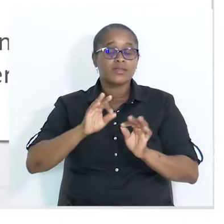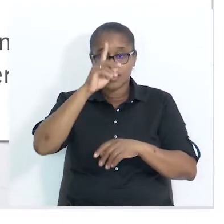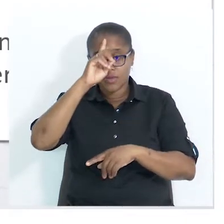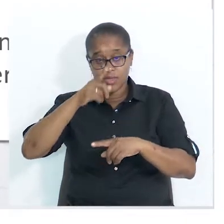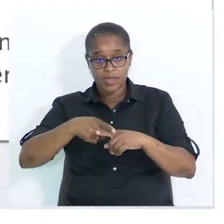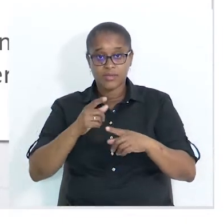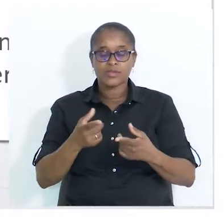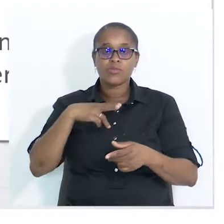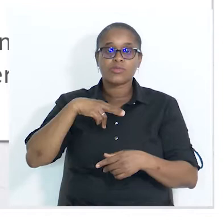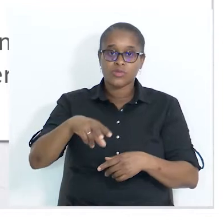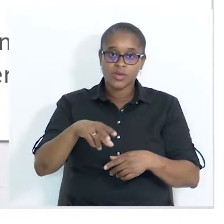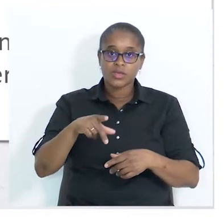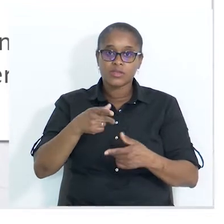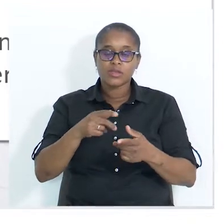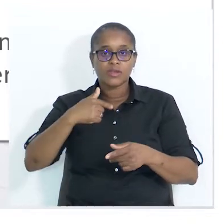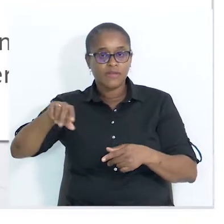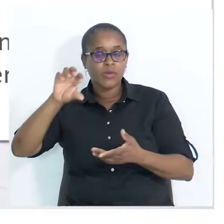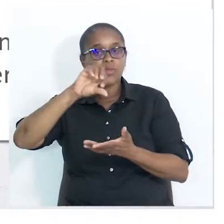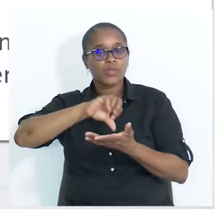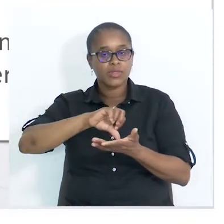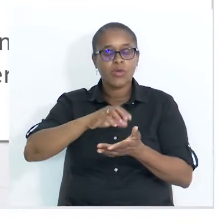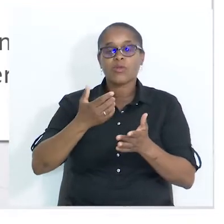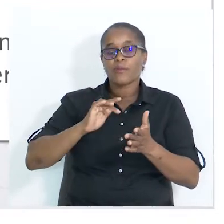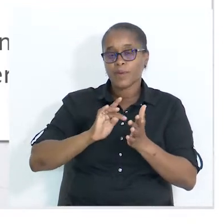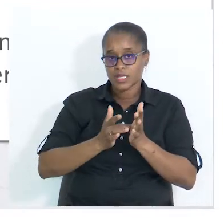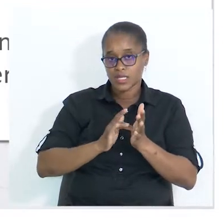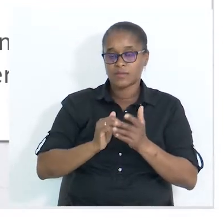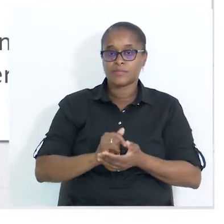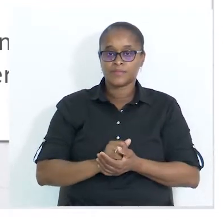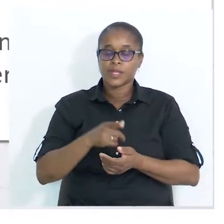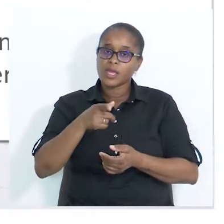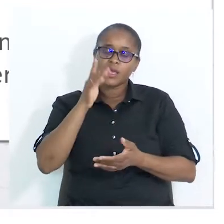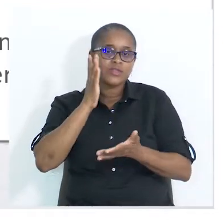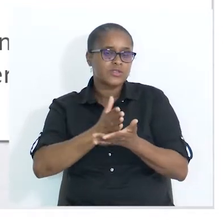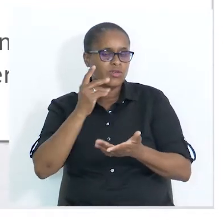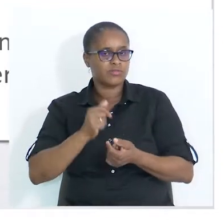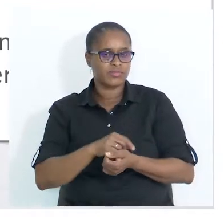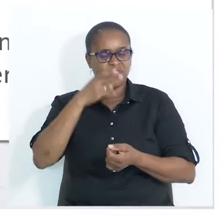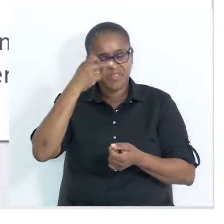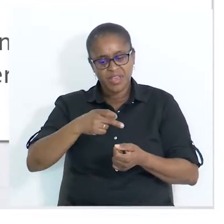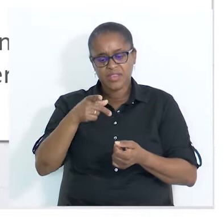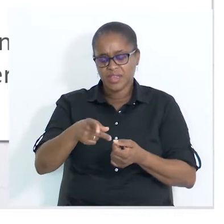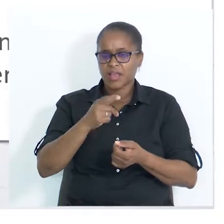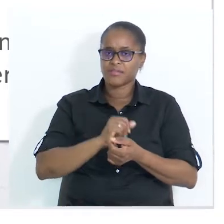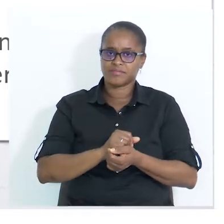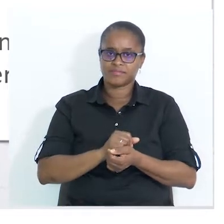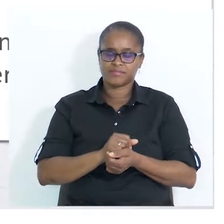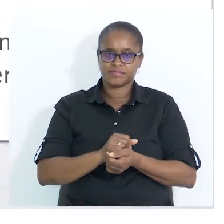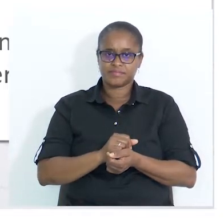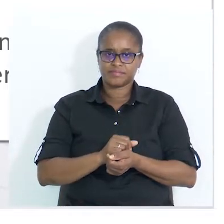com o português que vai ao território brasileiro. É só focar